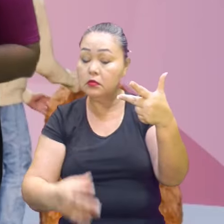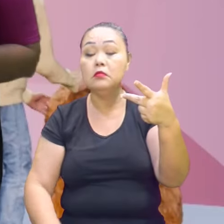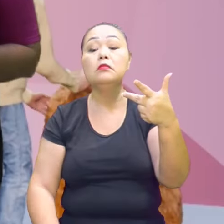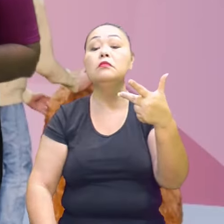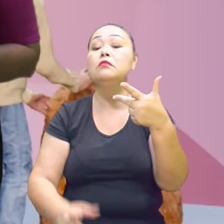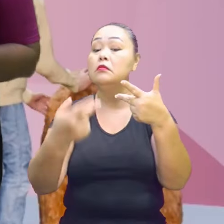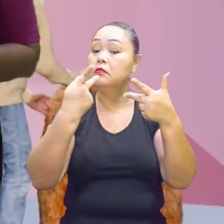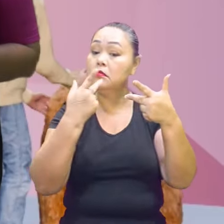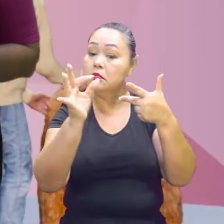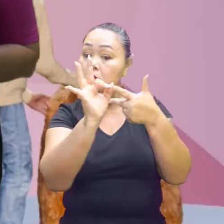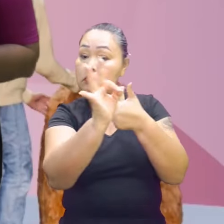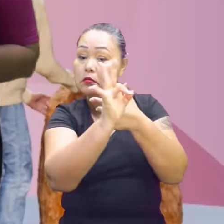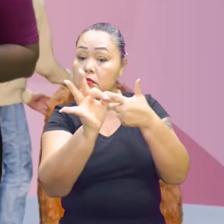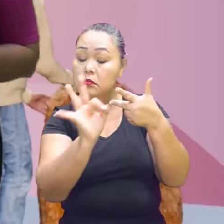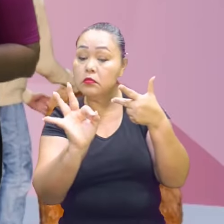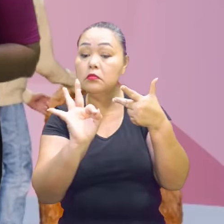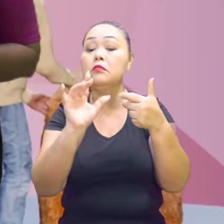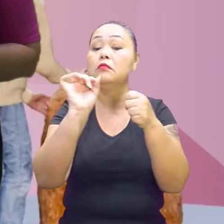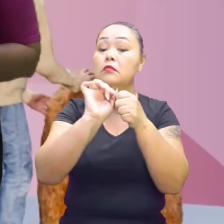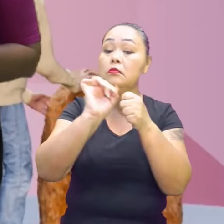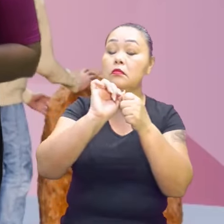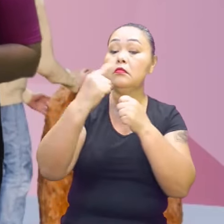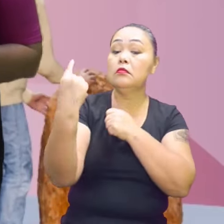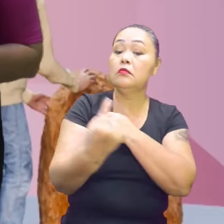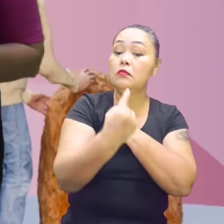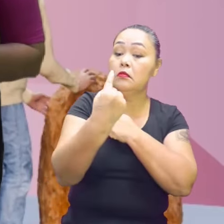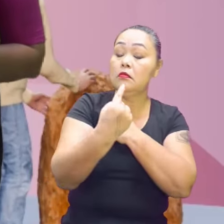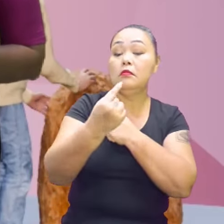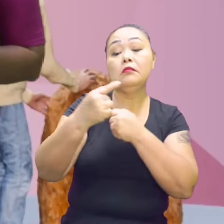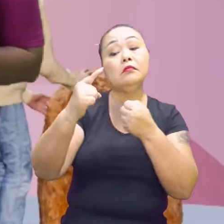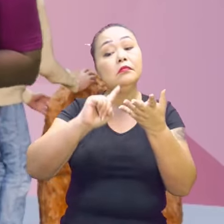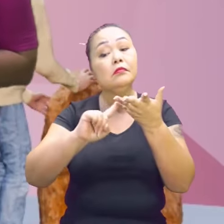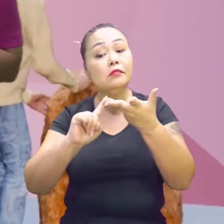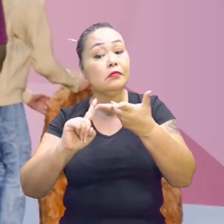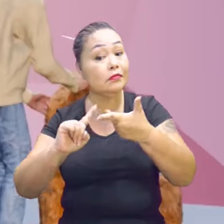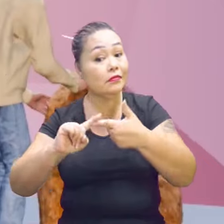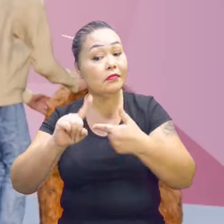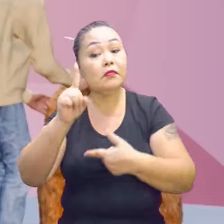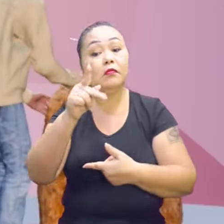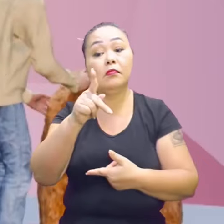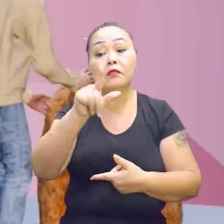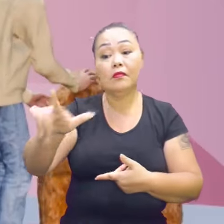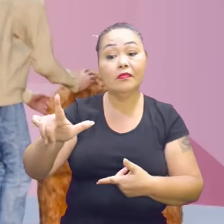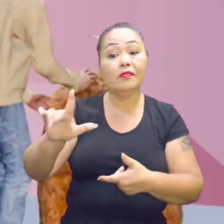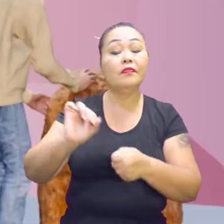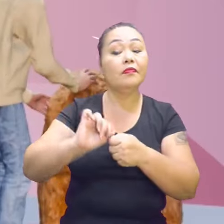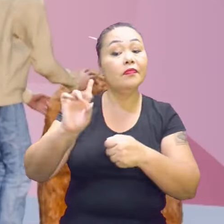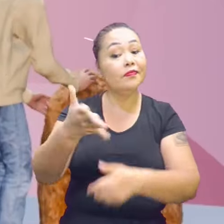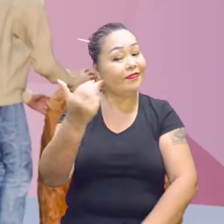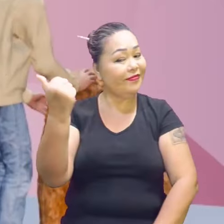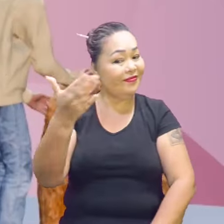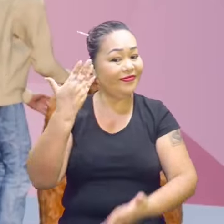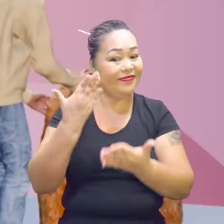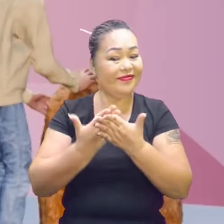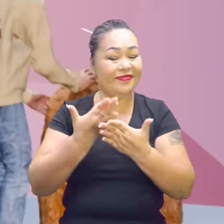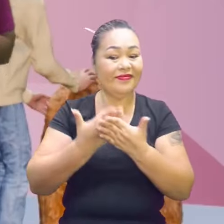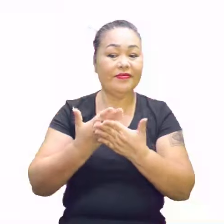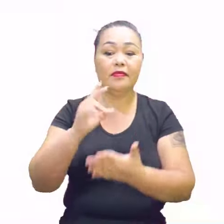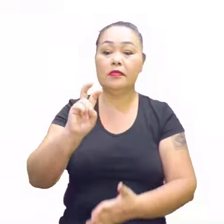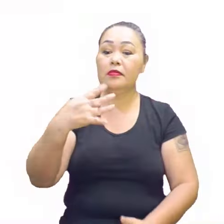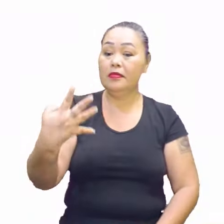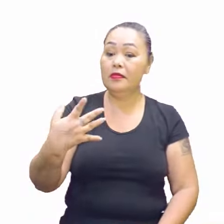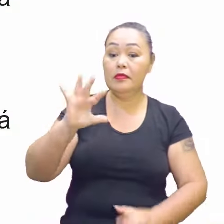do discurso, e tem o número singular e plural. Lembrados? Então, vamos lá para a nossa aula 54